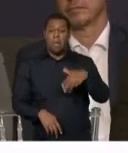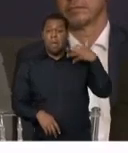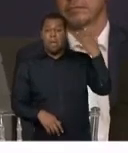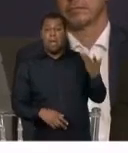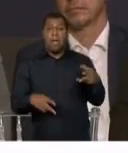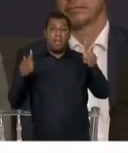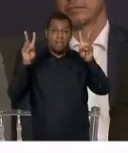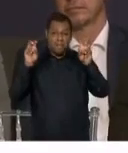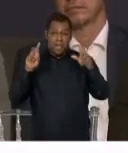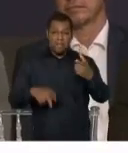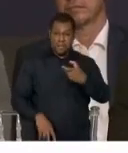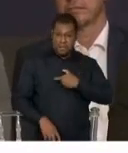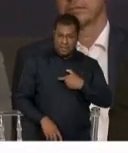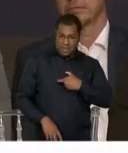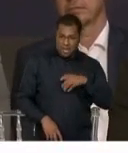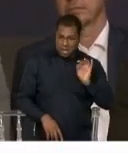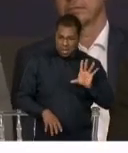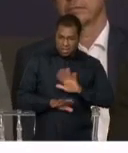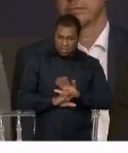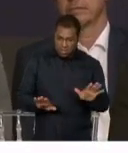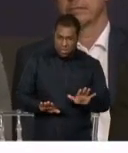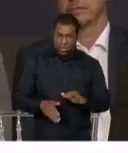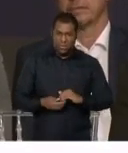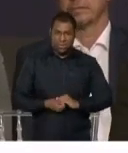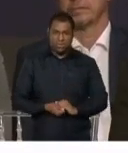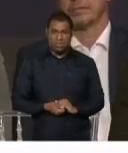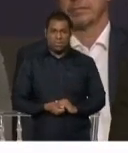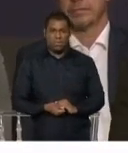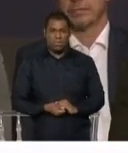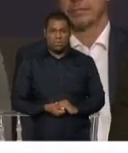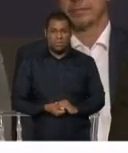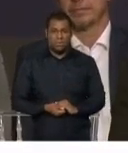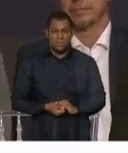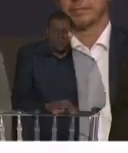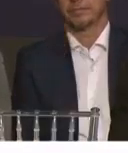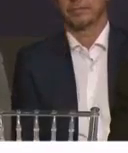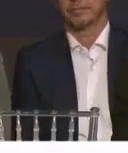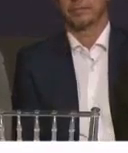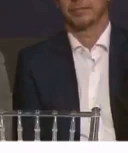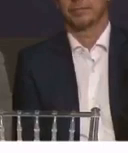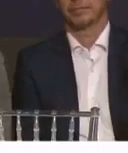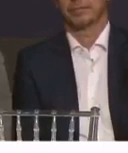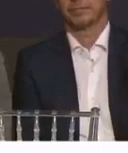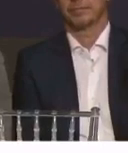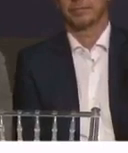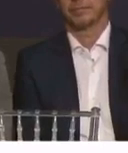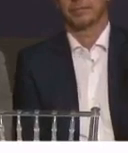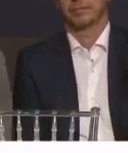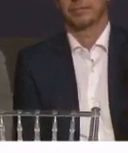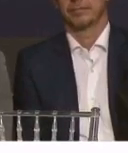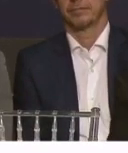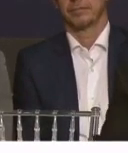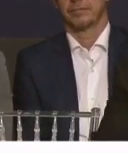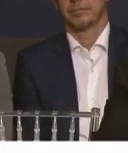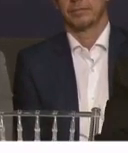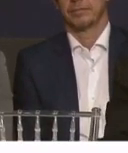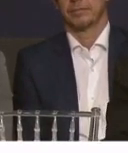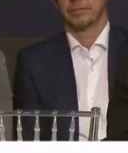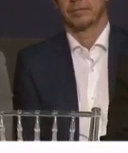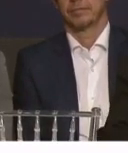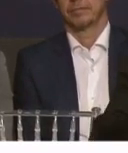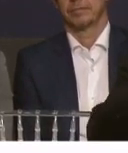ganhar uma medalha, porque para um estudante de escola pública, assim como eu, não é apenas uma medalha. Com a medalha